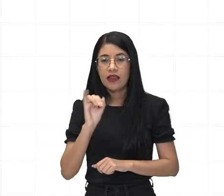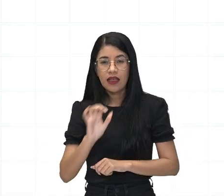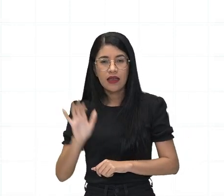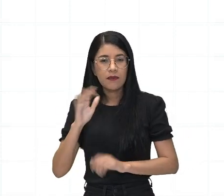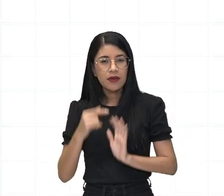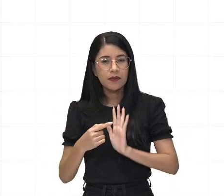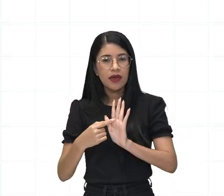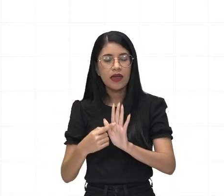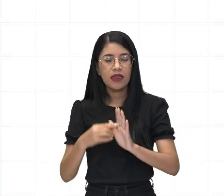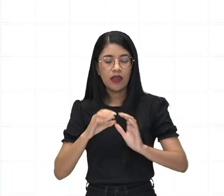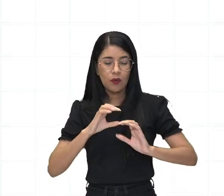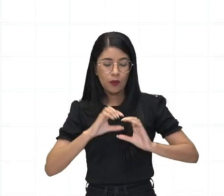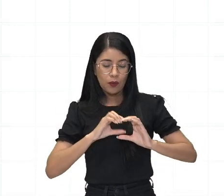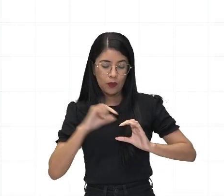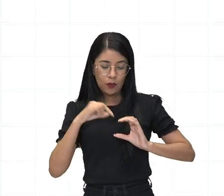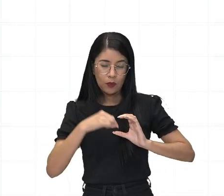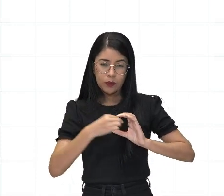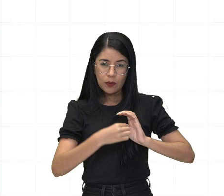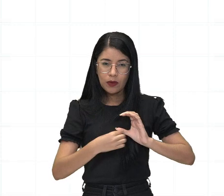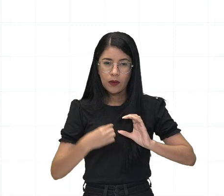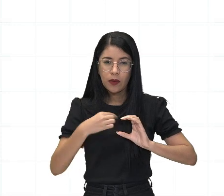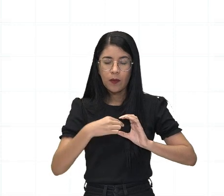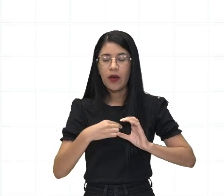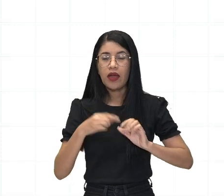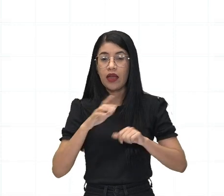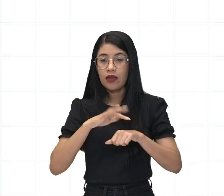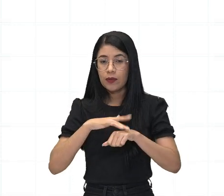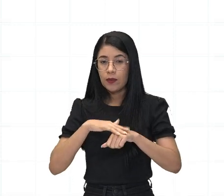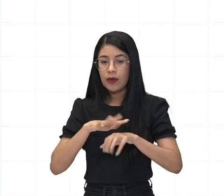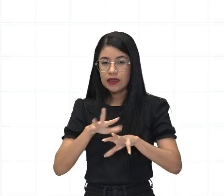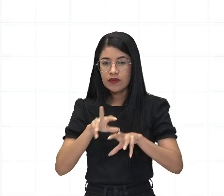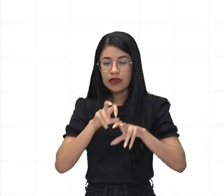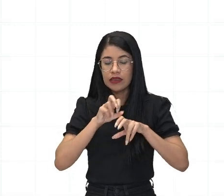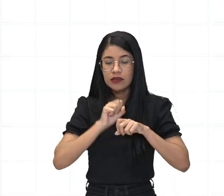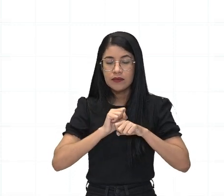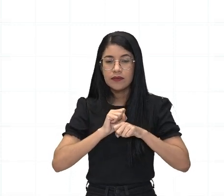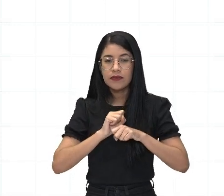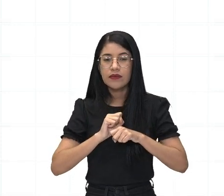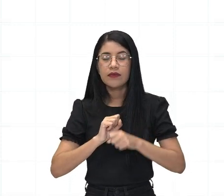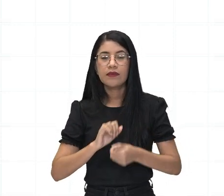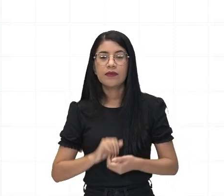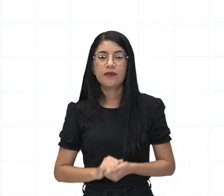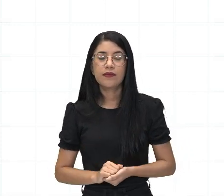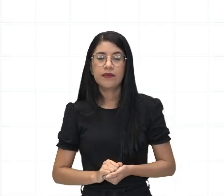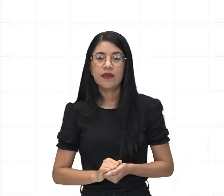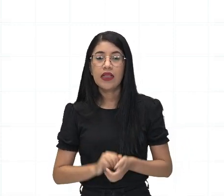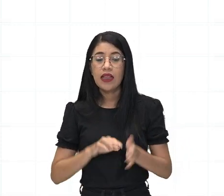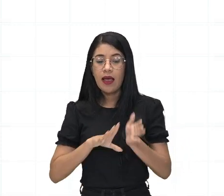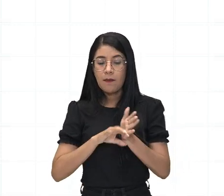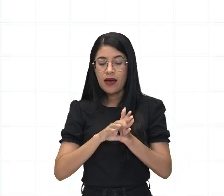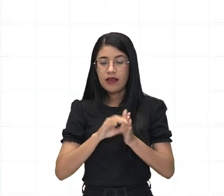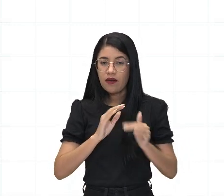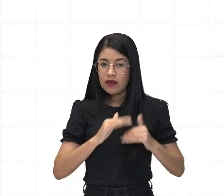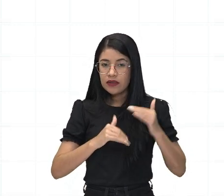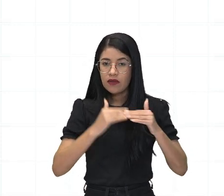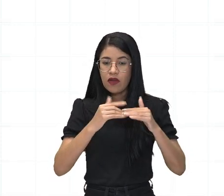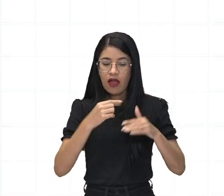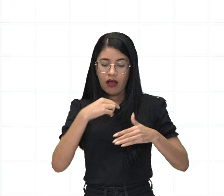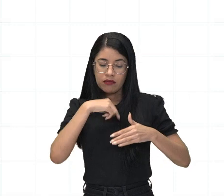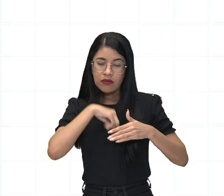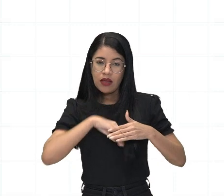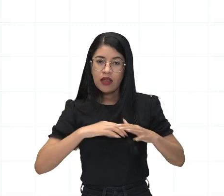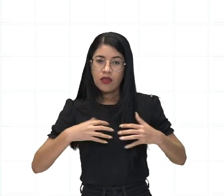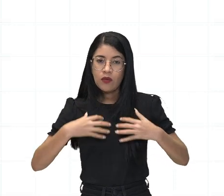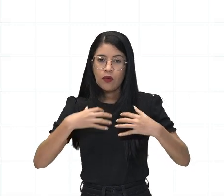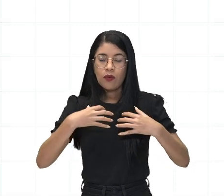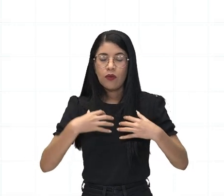ali com essa inflamação, essa contaminação, desenvolvimento do micro-organismo lá. A inalação